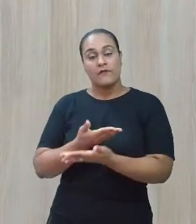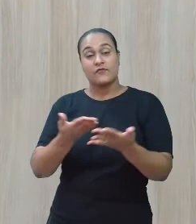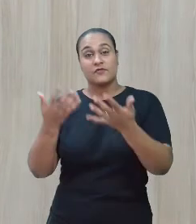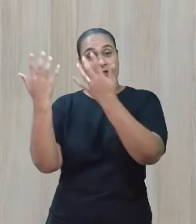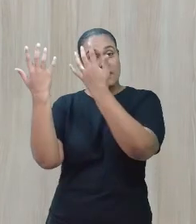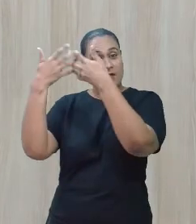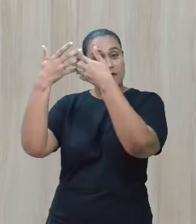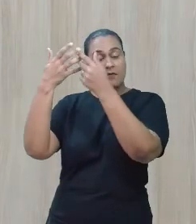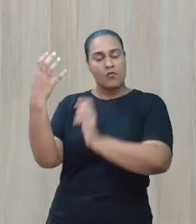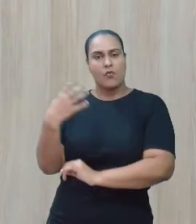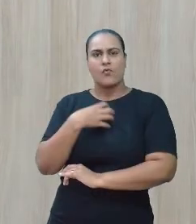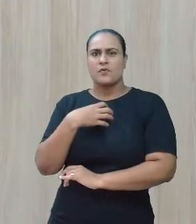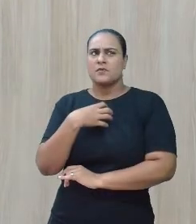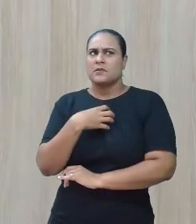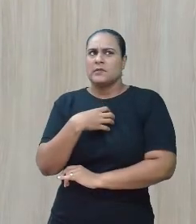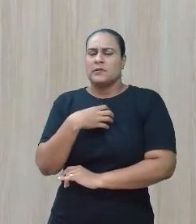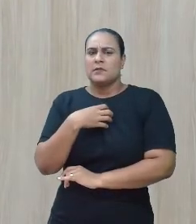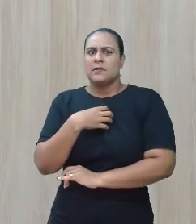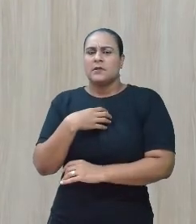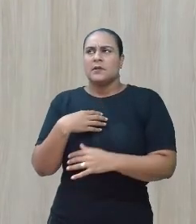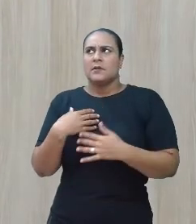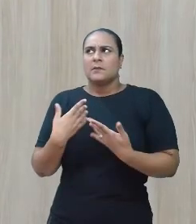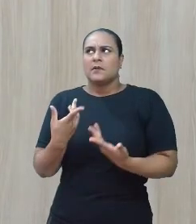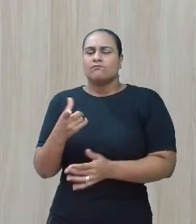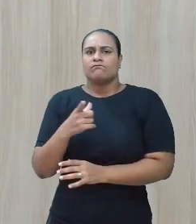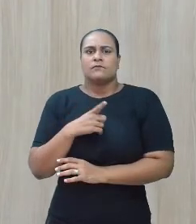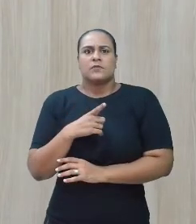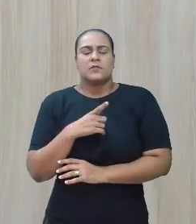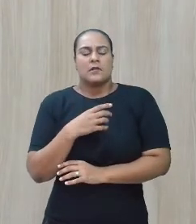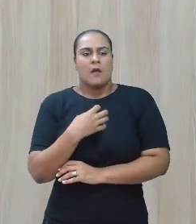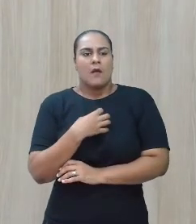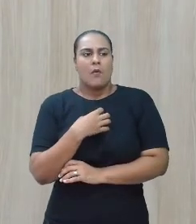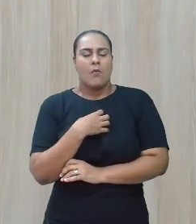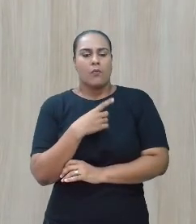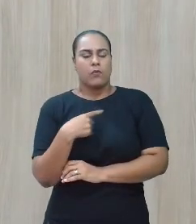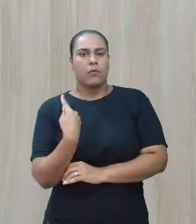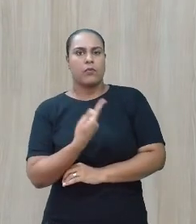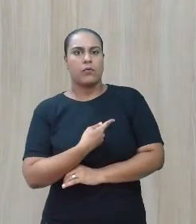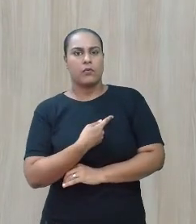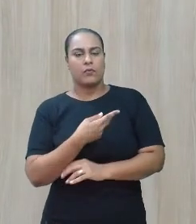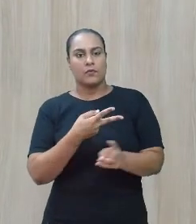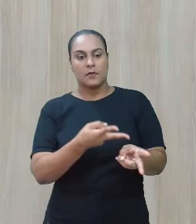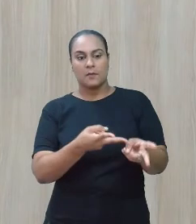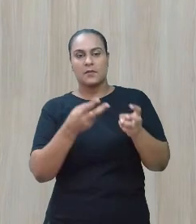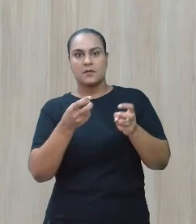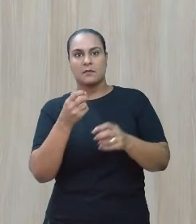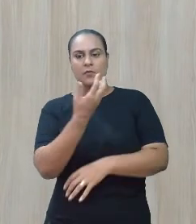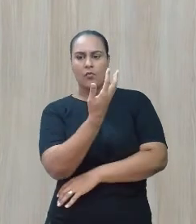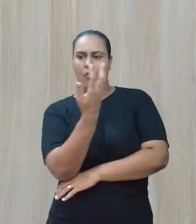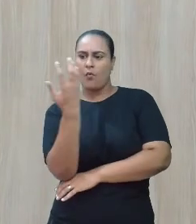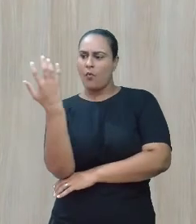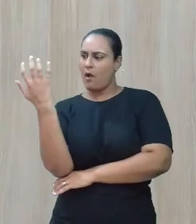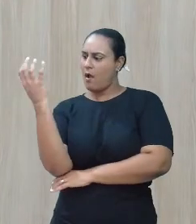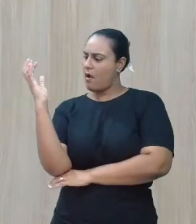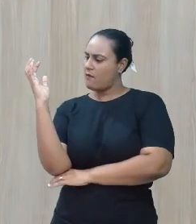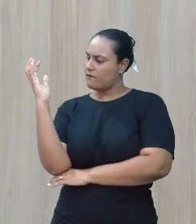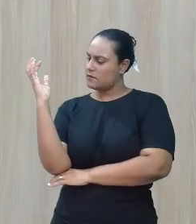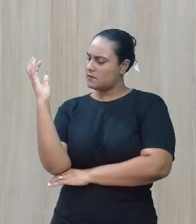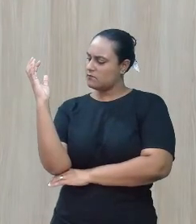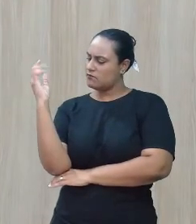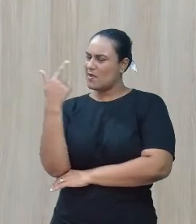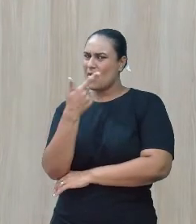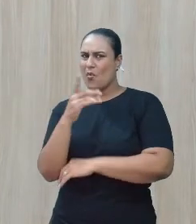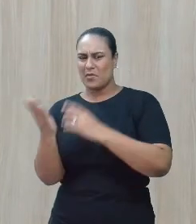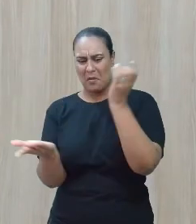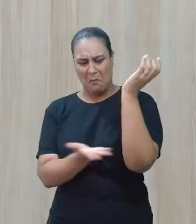qual o sentimento que é gerado em vocês, em nós, quando vemos uma árvore e outras